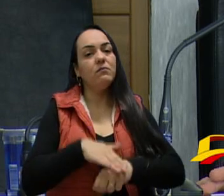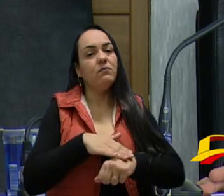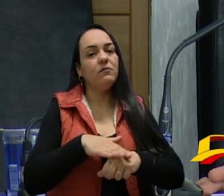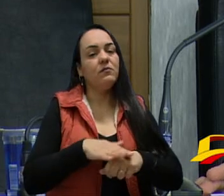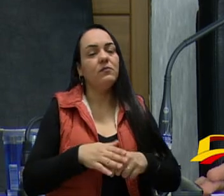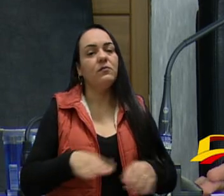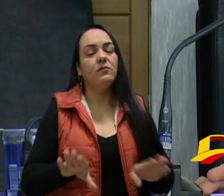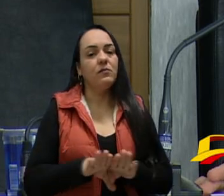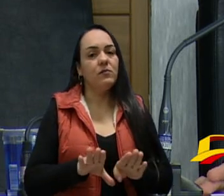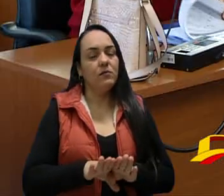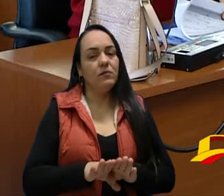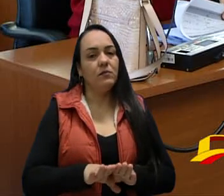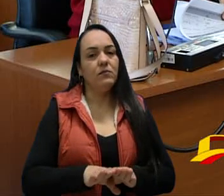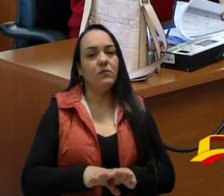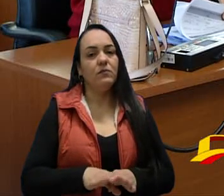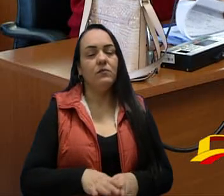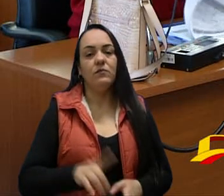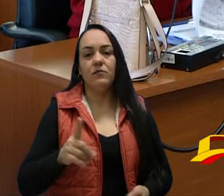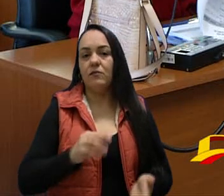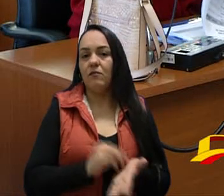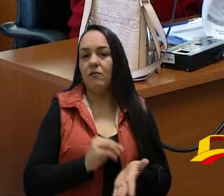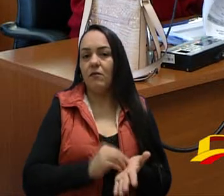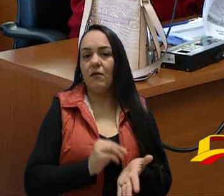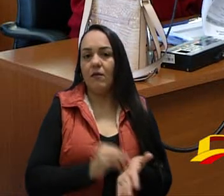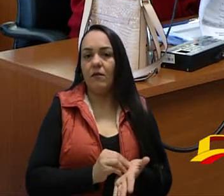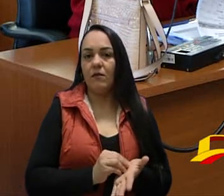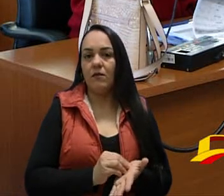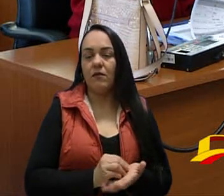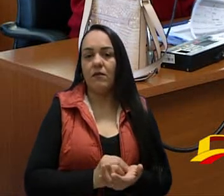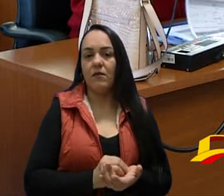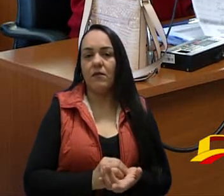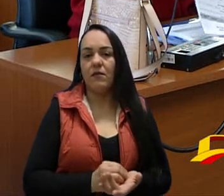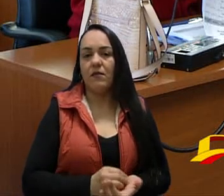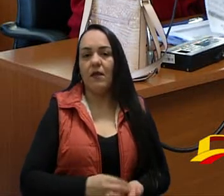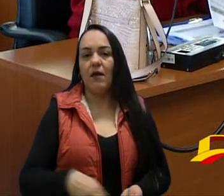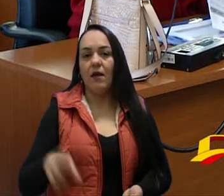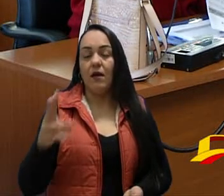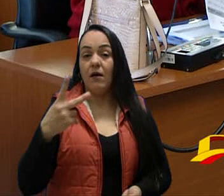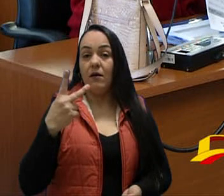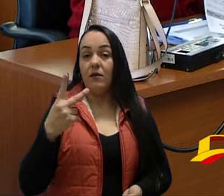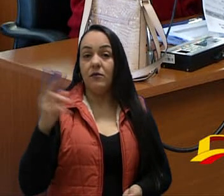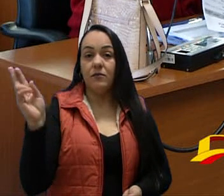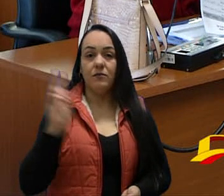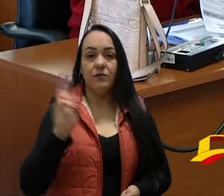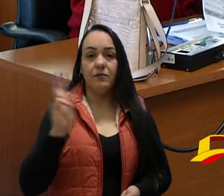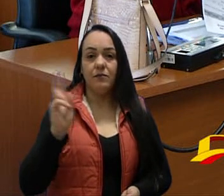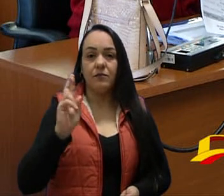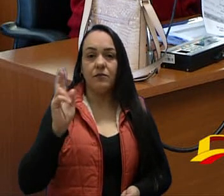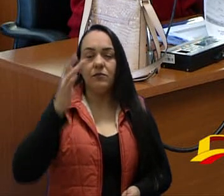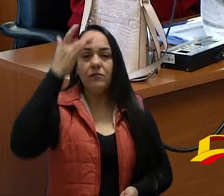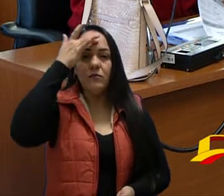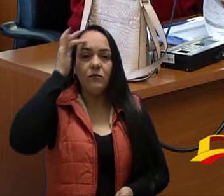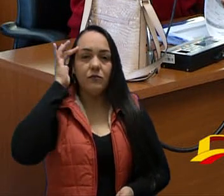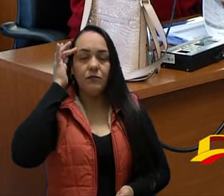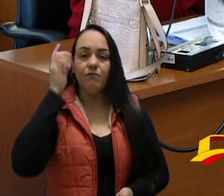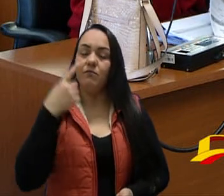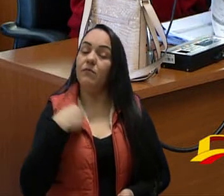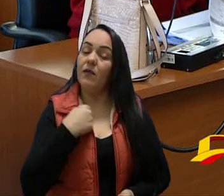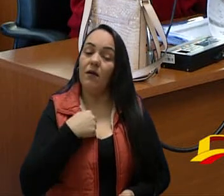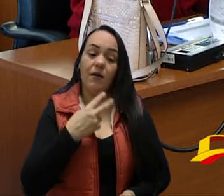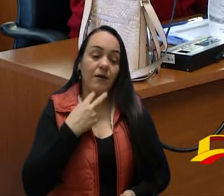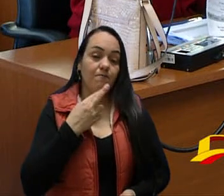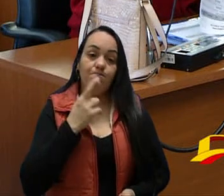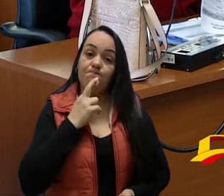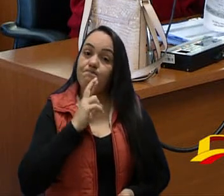fique à vontade não vai fazer falta para o governo federal dois resto habitantes você responder essa pergunta